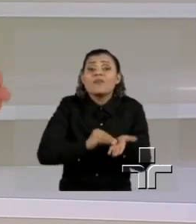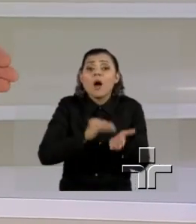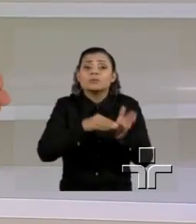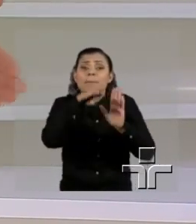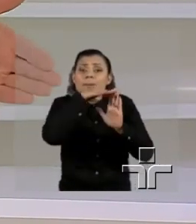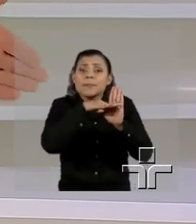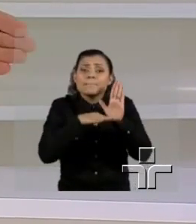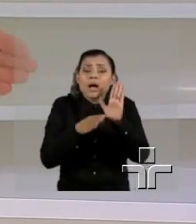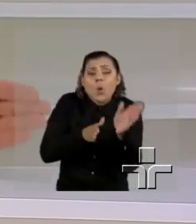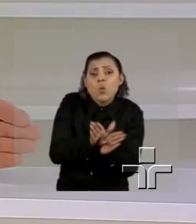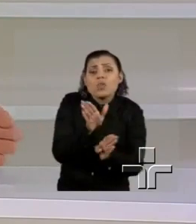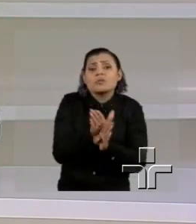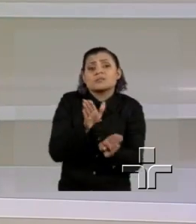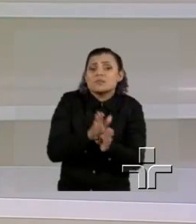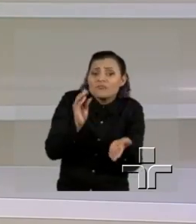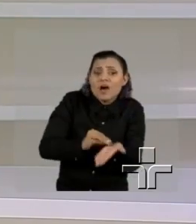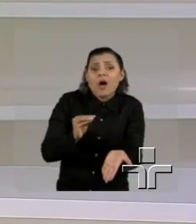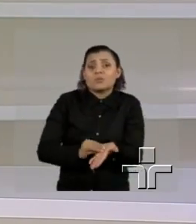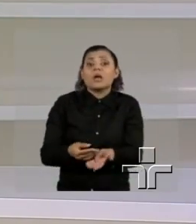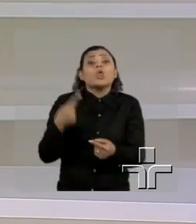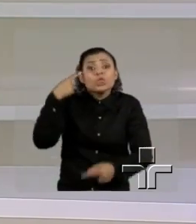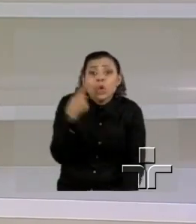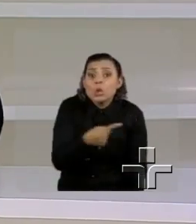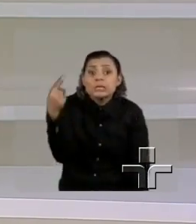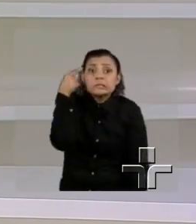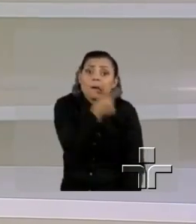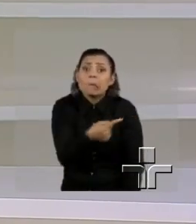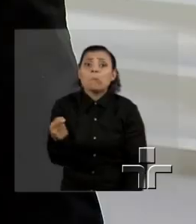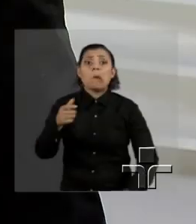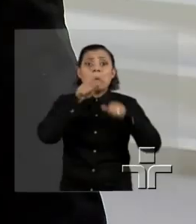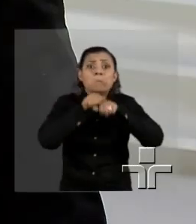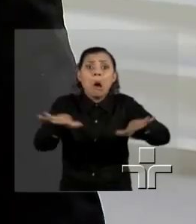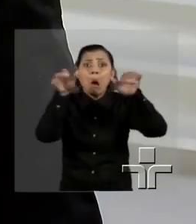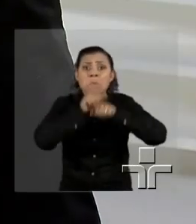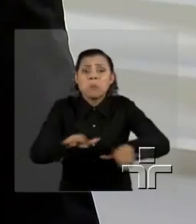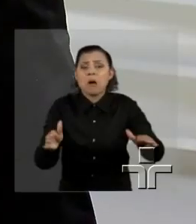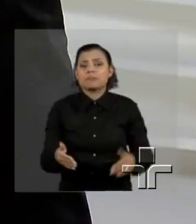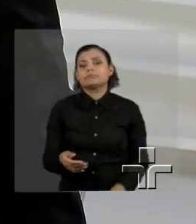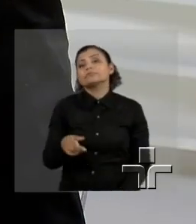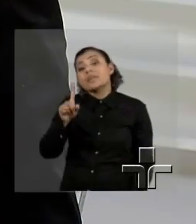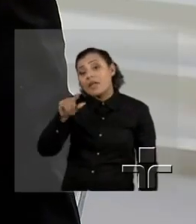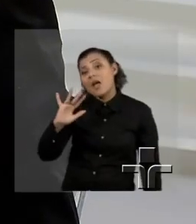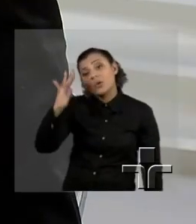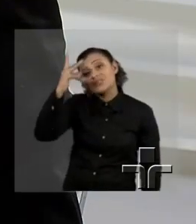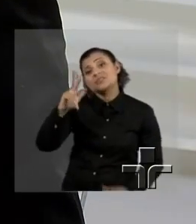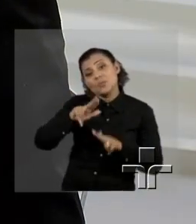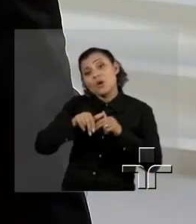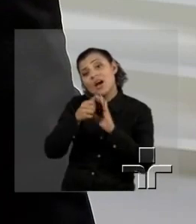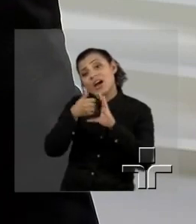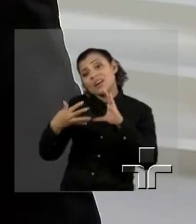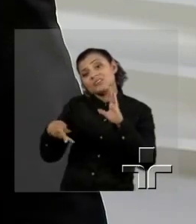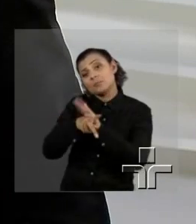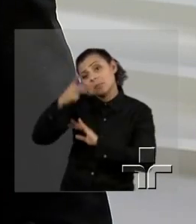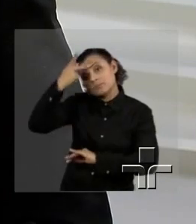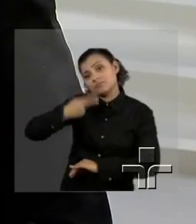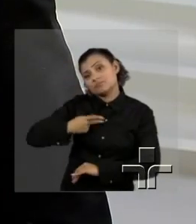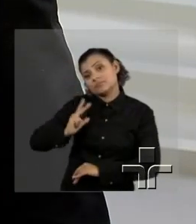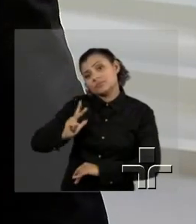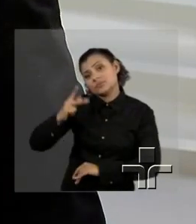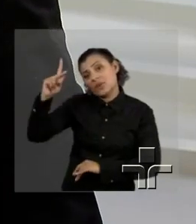ligou e falou, olha, recebemos isso aqui. Eu falei, olha, você quer publicar, você publica, é a função da imprensa. É bom o senhor esclarecer qual foi o print, foi